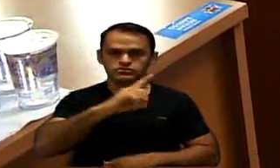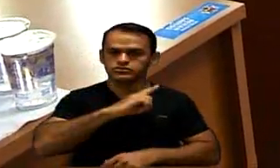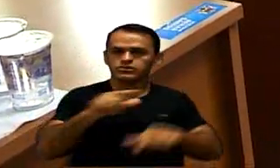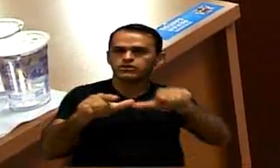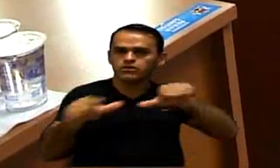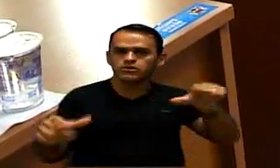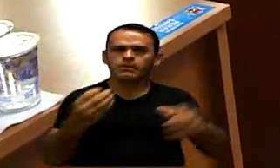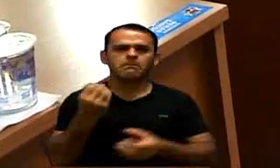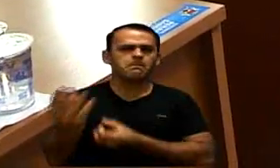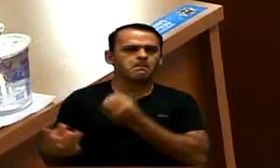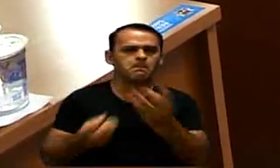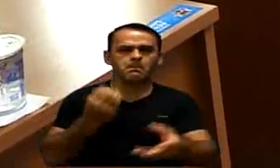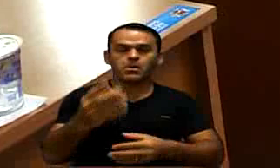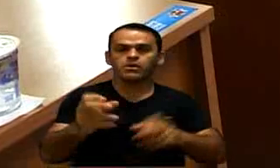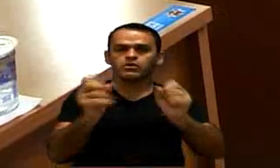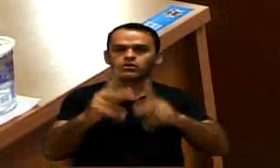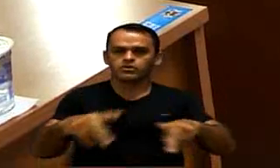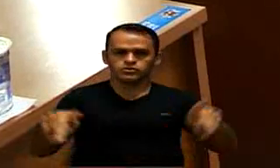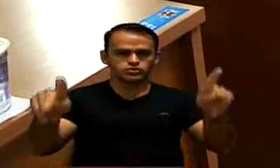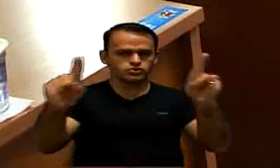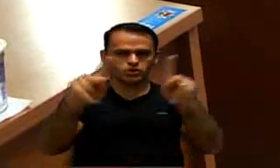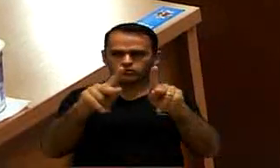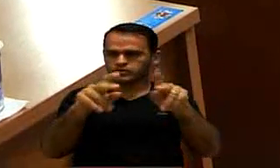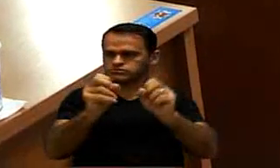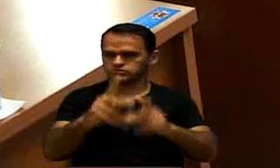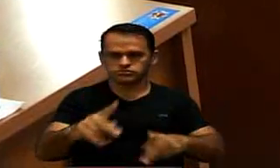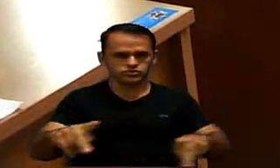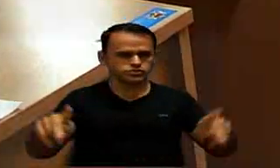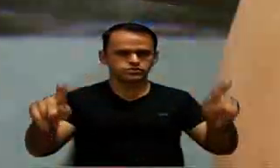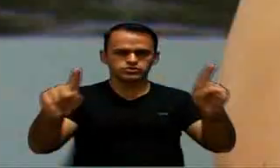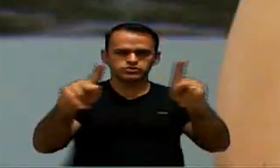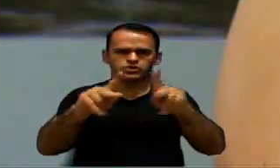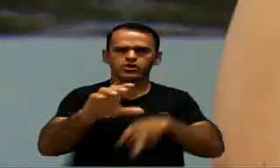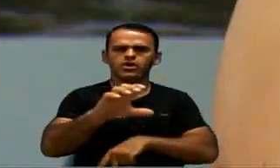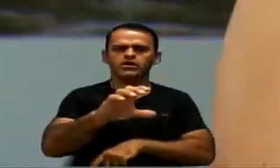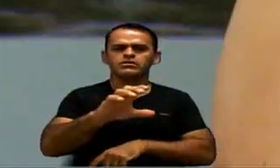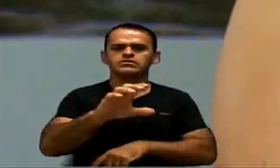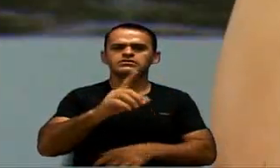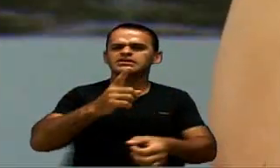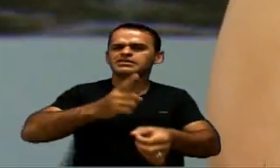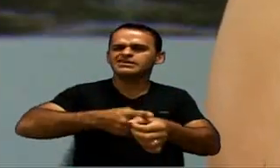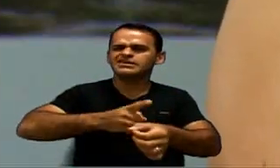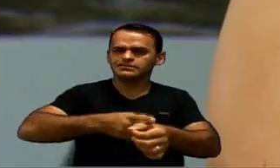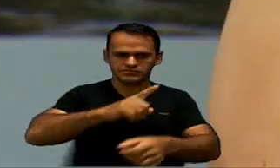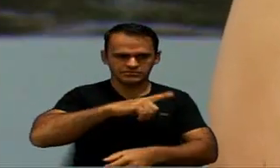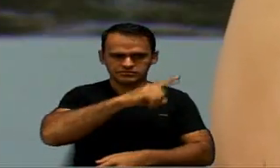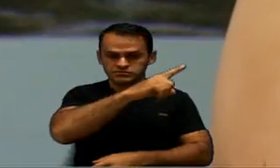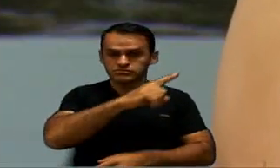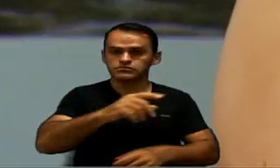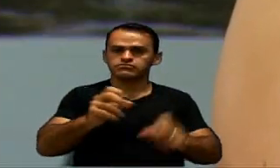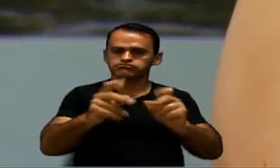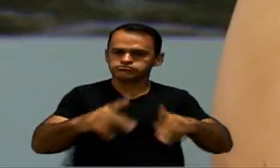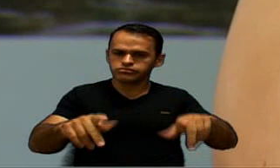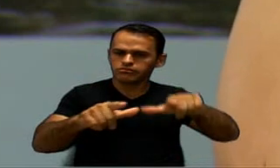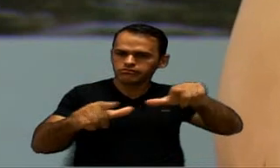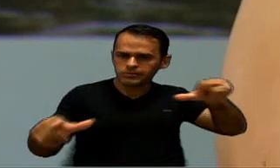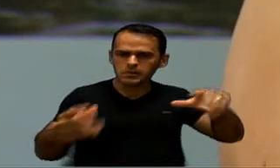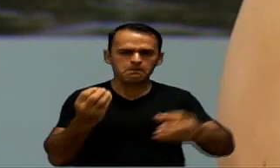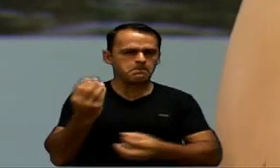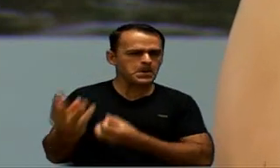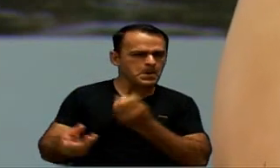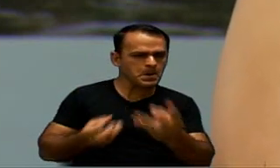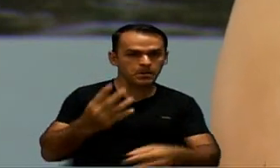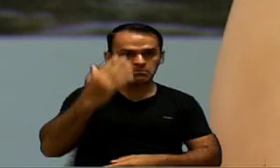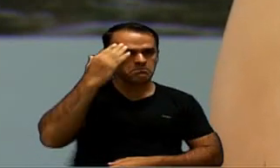panfletagem no shopping Cidade, né, com esse material de apoio, e foi maravilhoso. Aqui já agradeço as mulheres